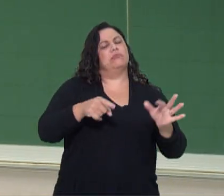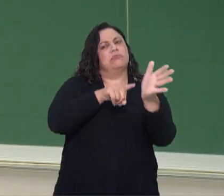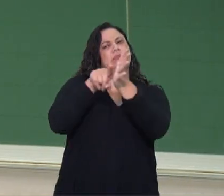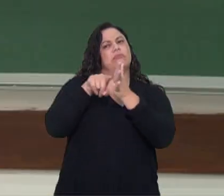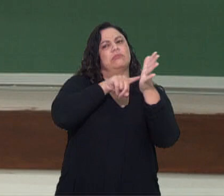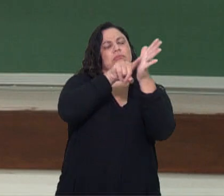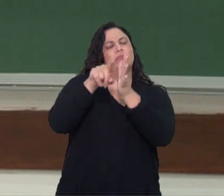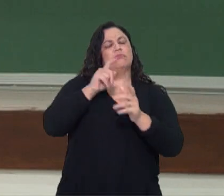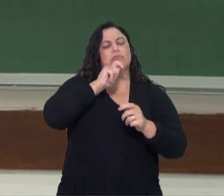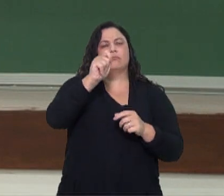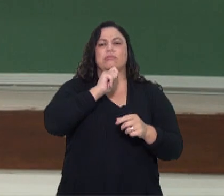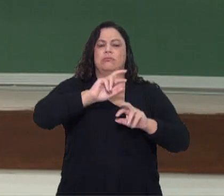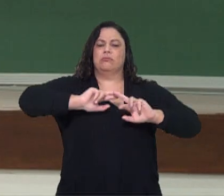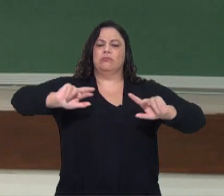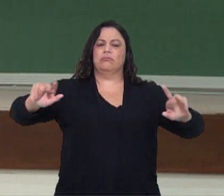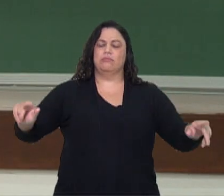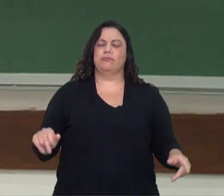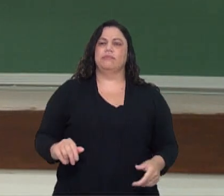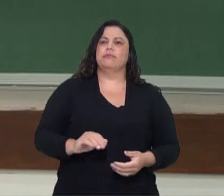outras coisas também.